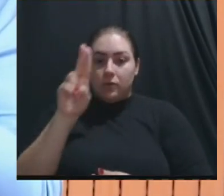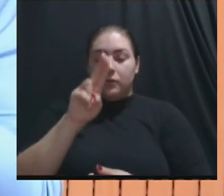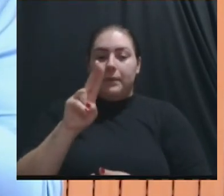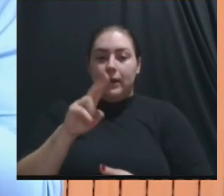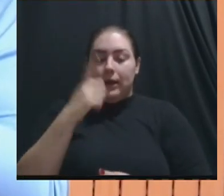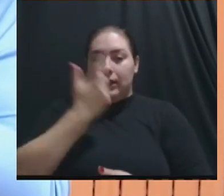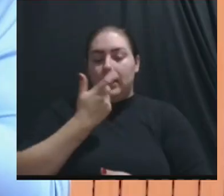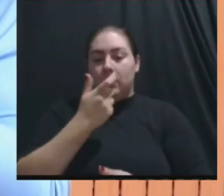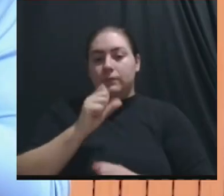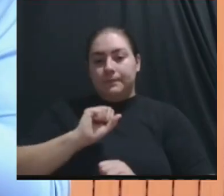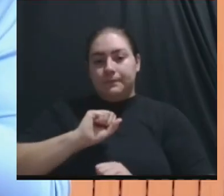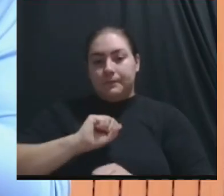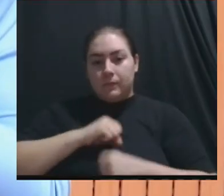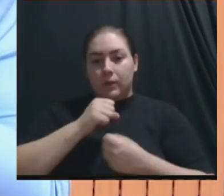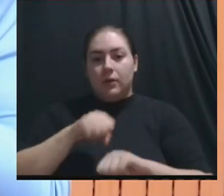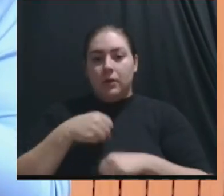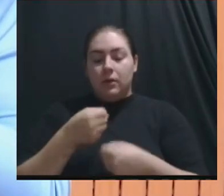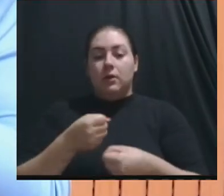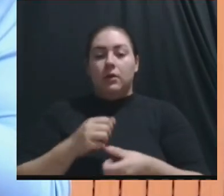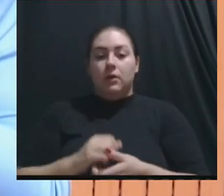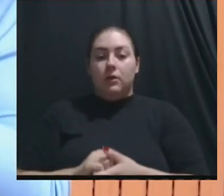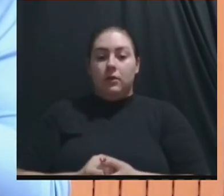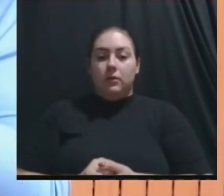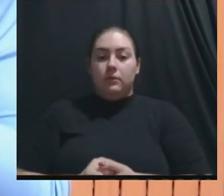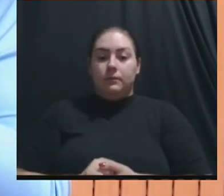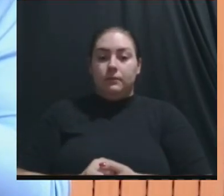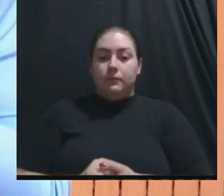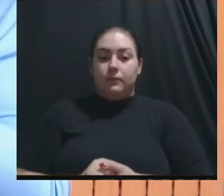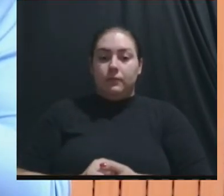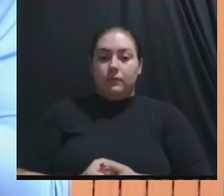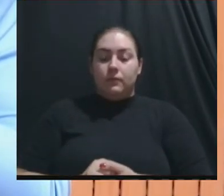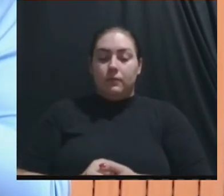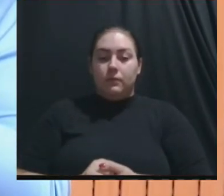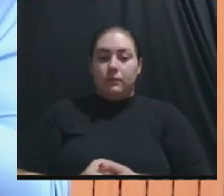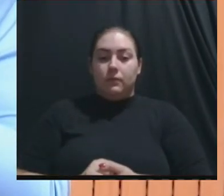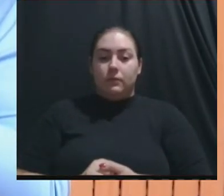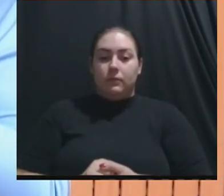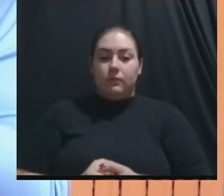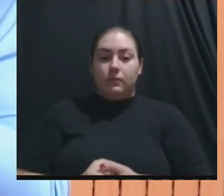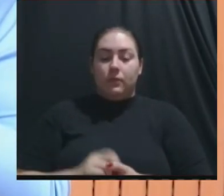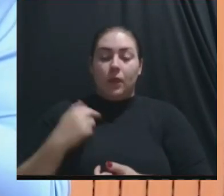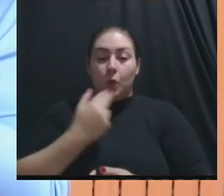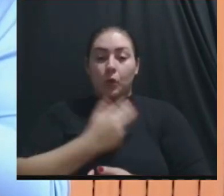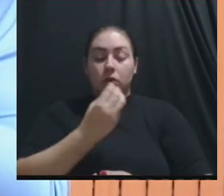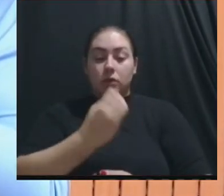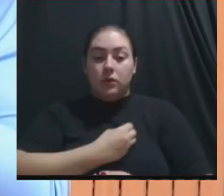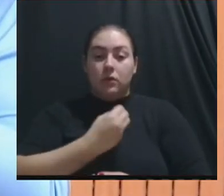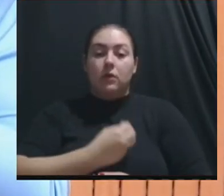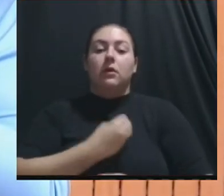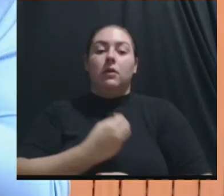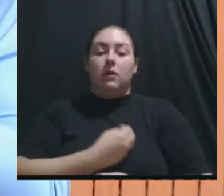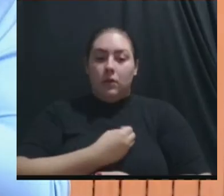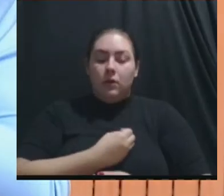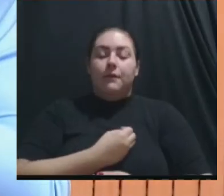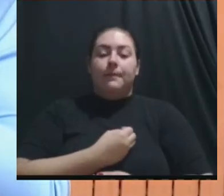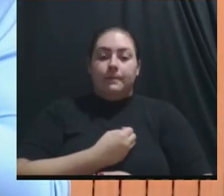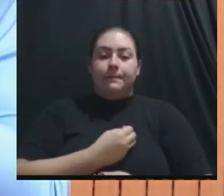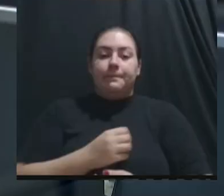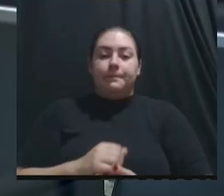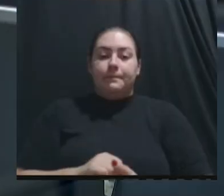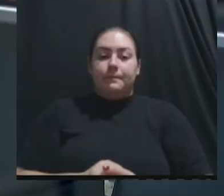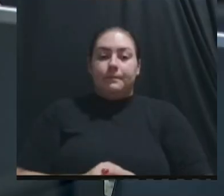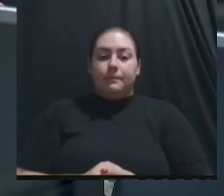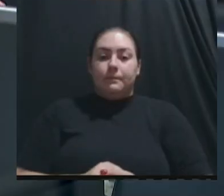um dilema que a gente ouve muito, estamos vivendo na pele essa causa, que é viver para